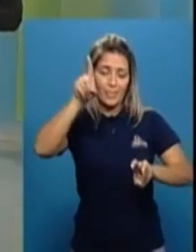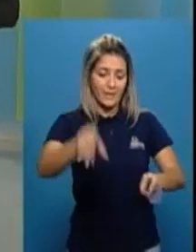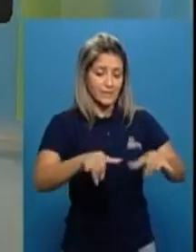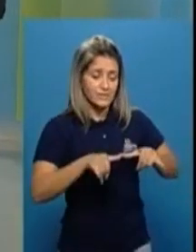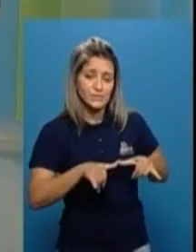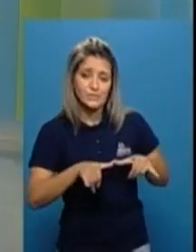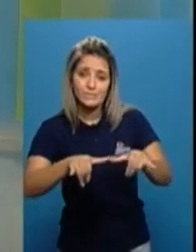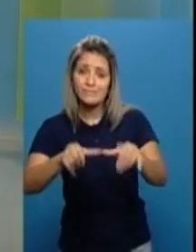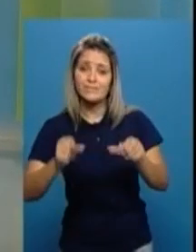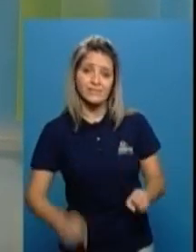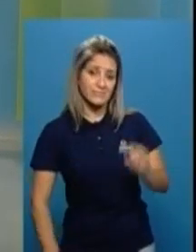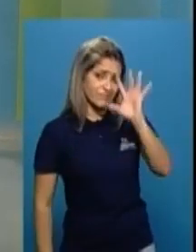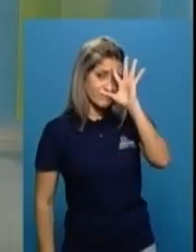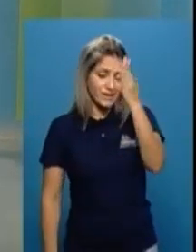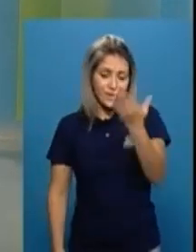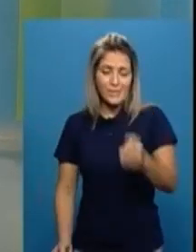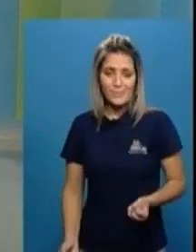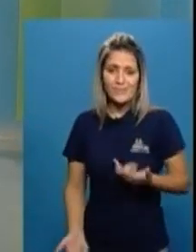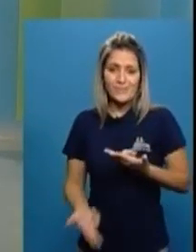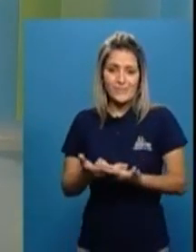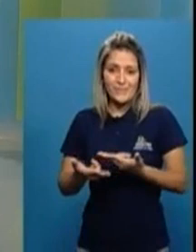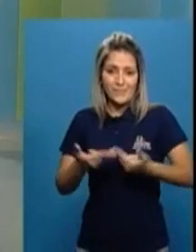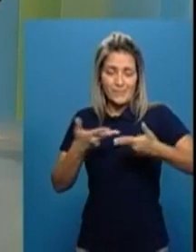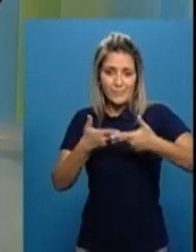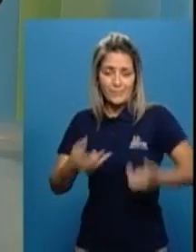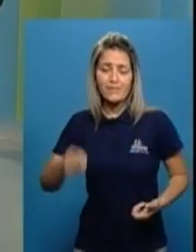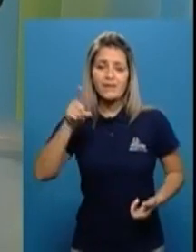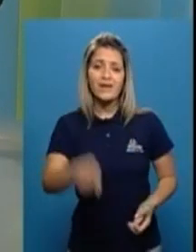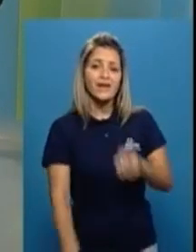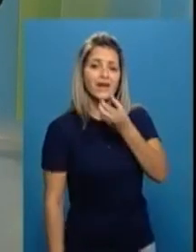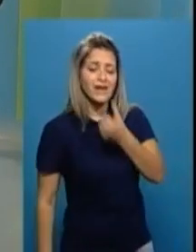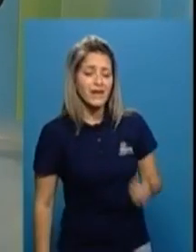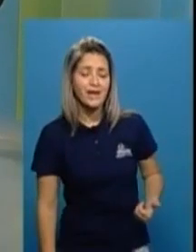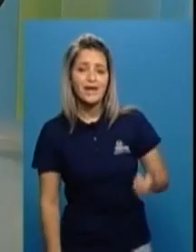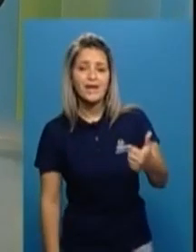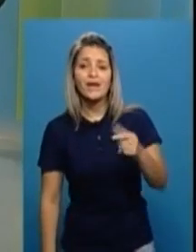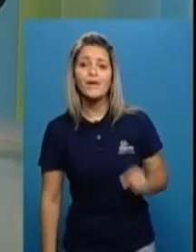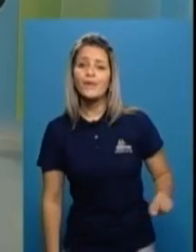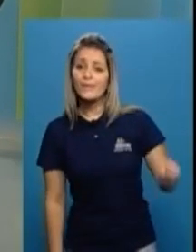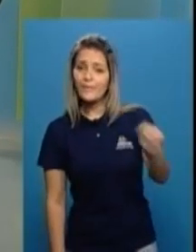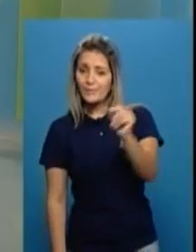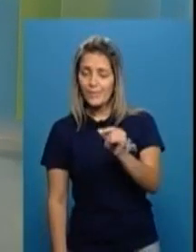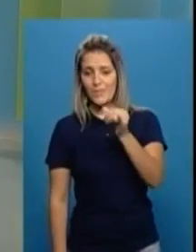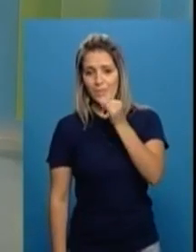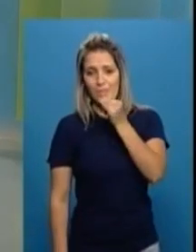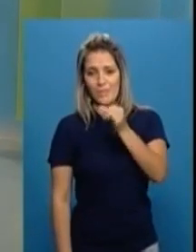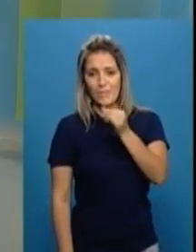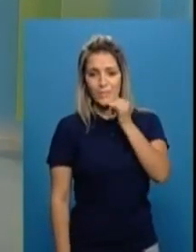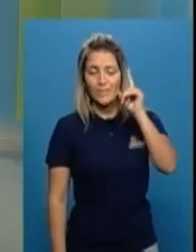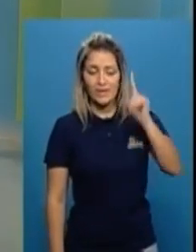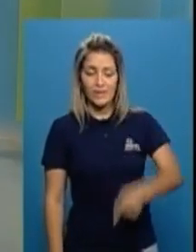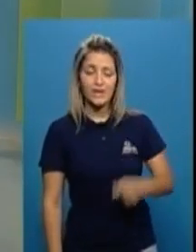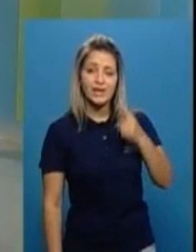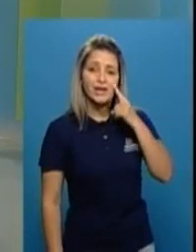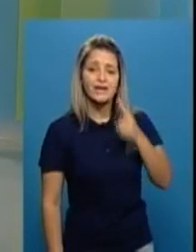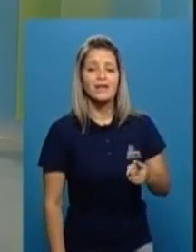exposição, tudo isso pode ser utilizado. As vantagens desse tipo de processo nós podemos citar como um aumento